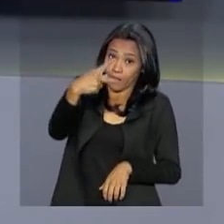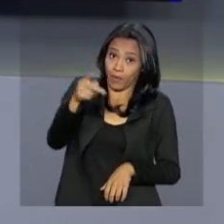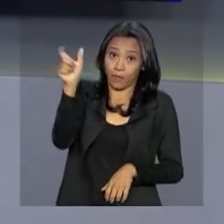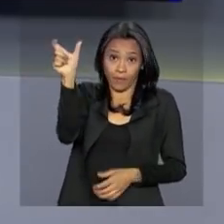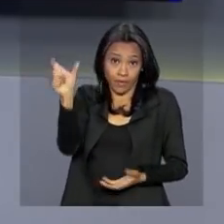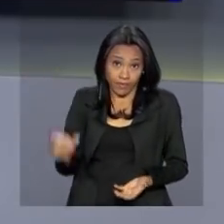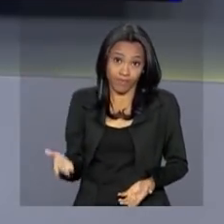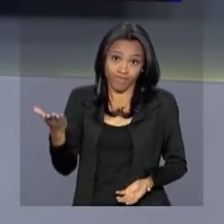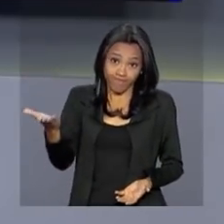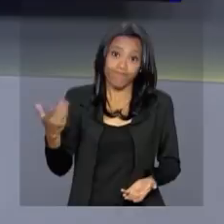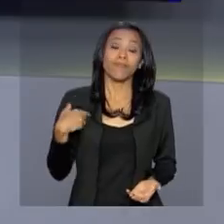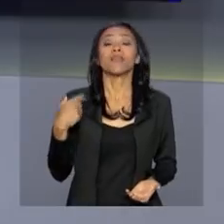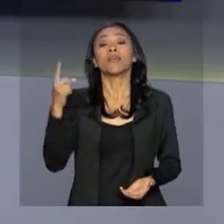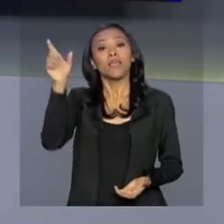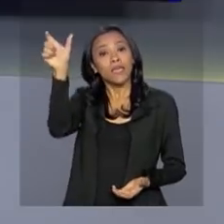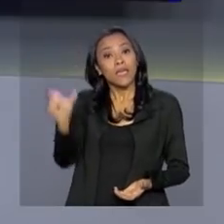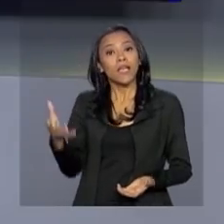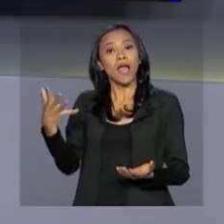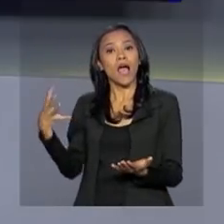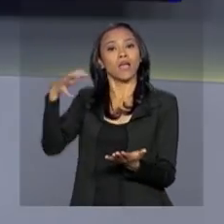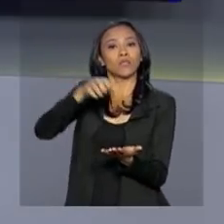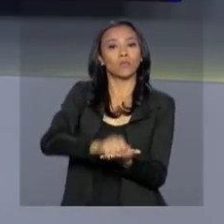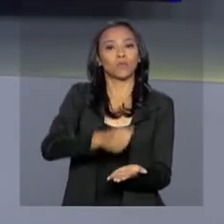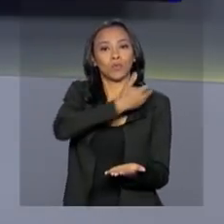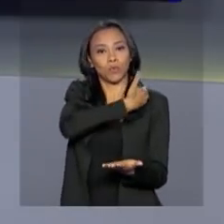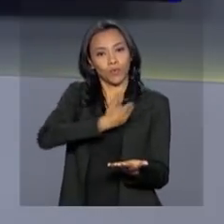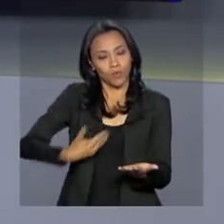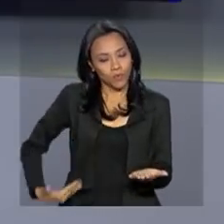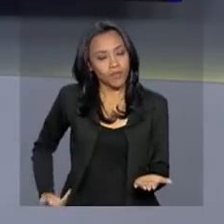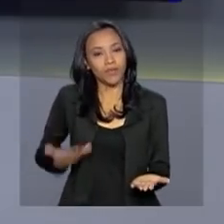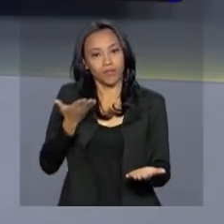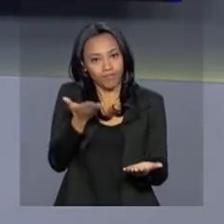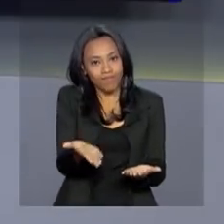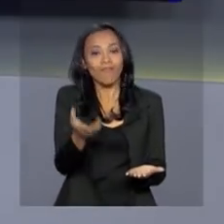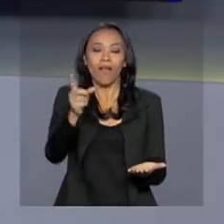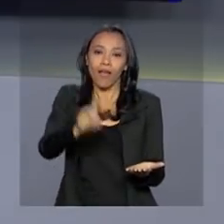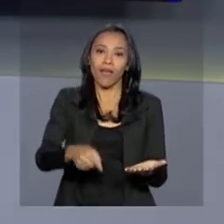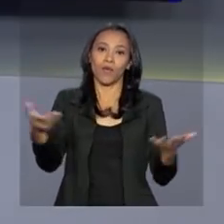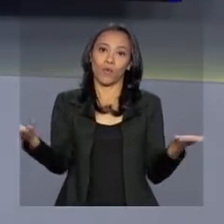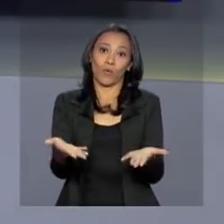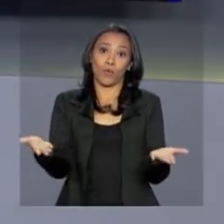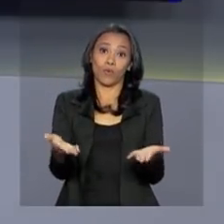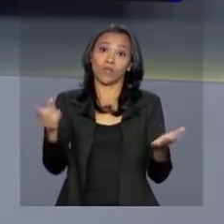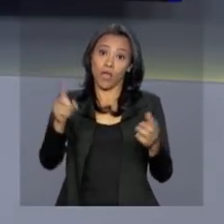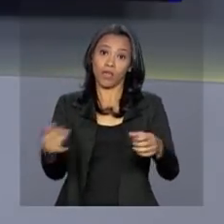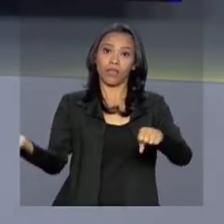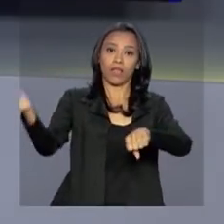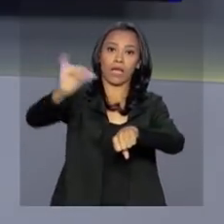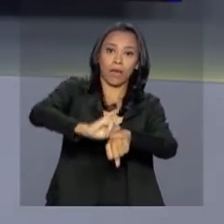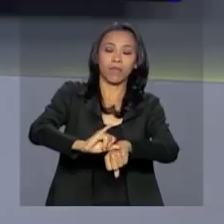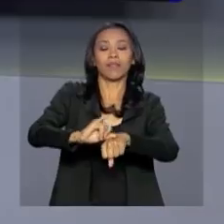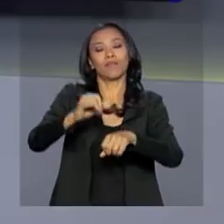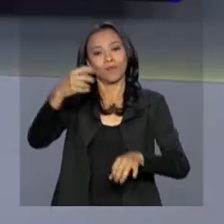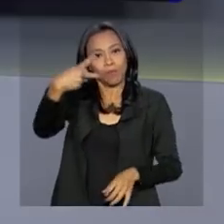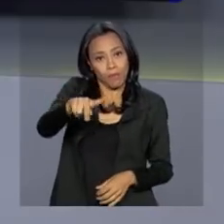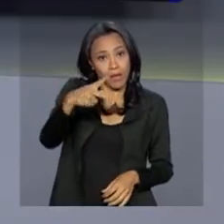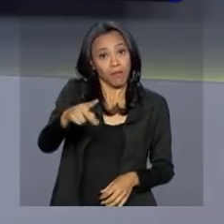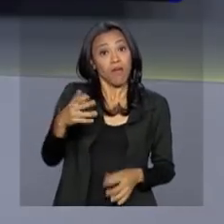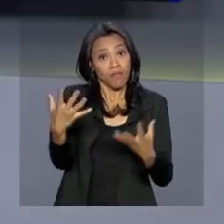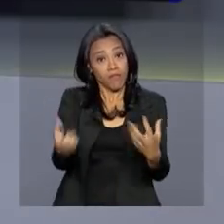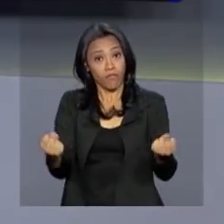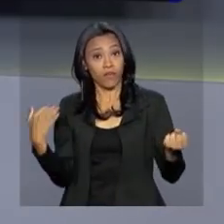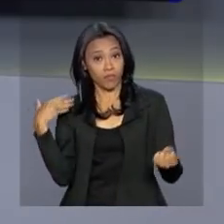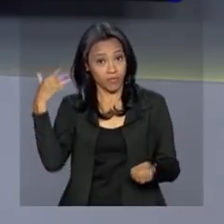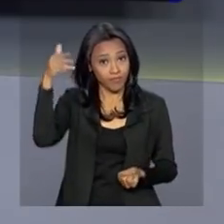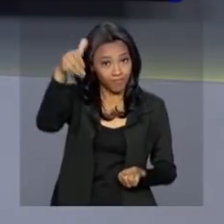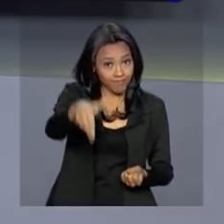em que o chefe de estado Paraguai assume oficialmente o comando do país é hoje na capital Assunção e é para lá que vamos ao vivo com a